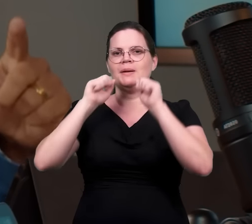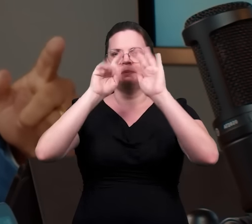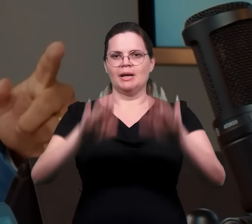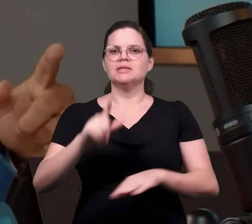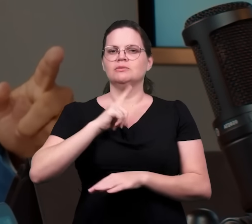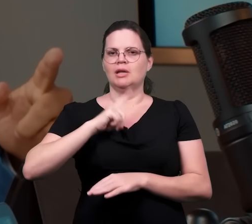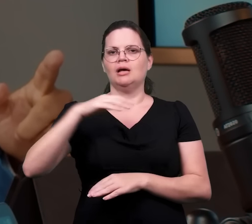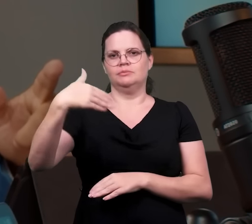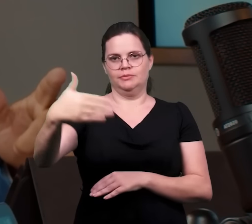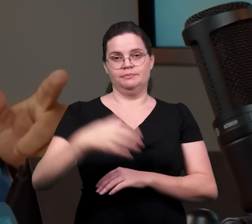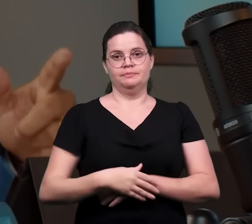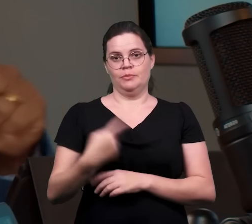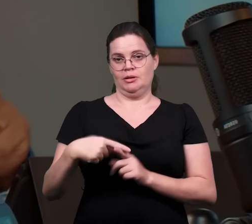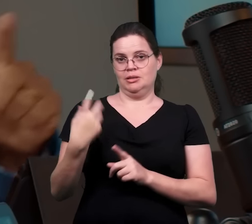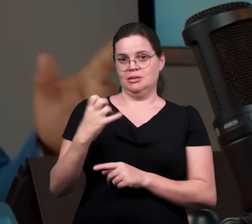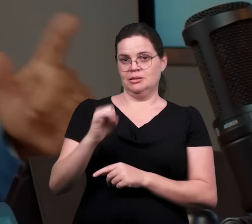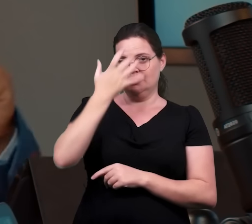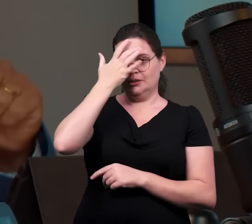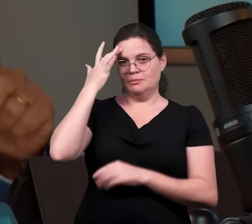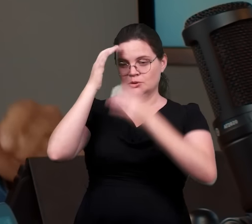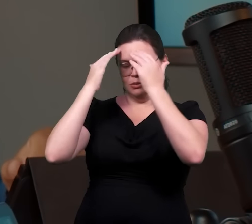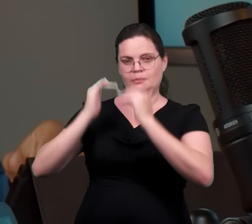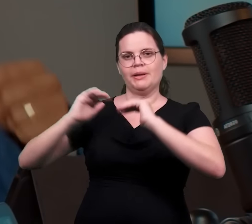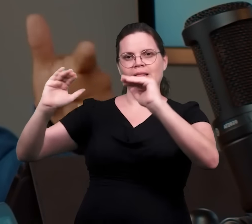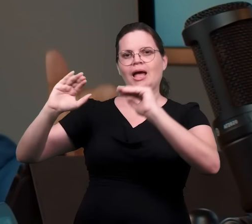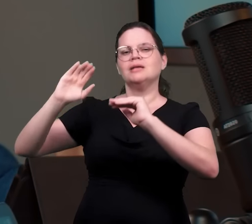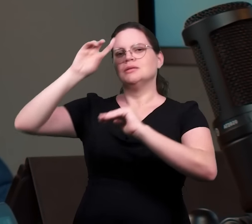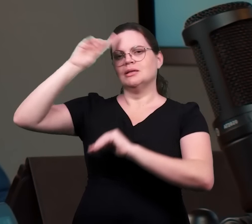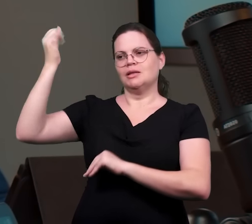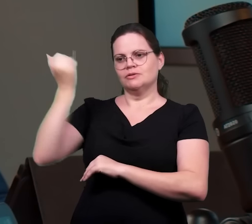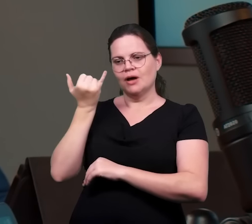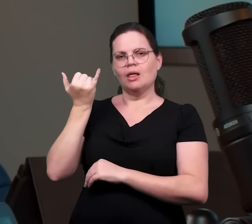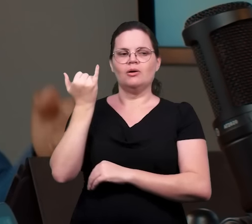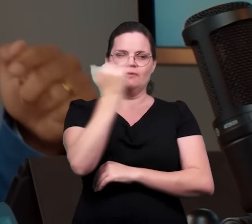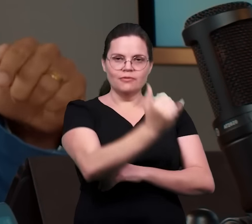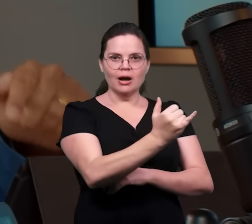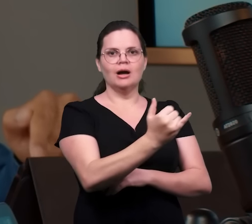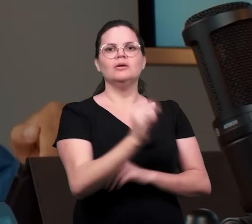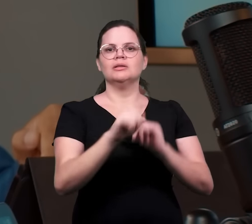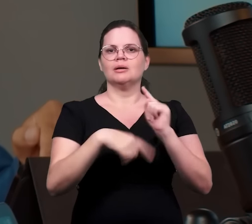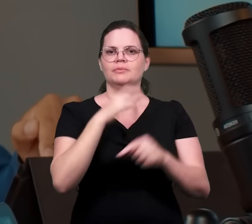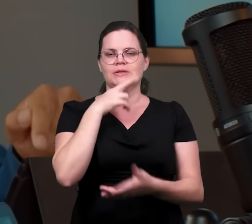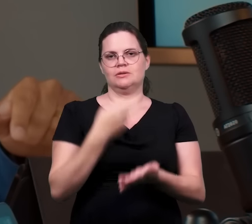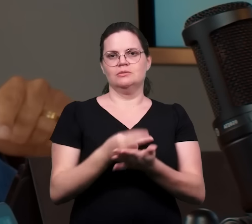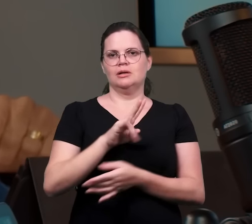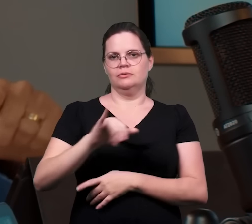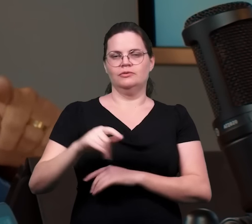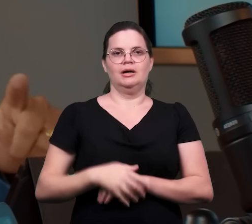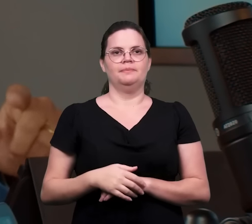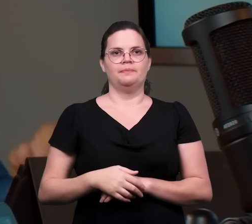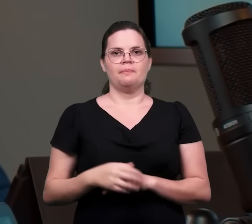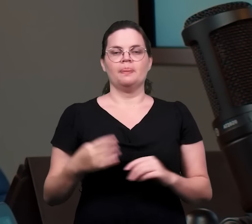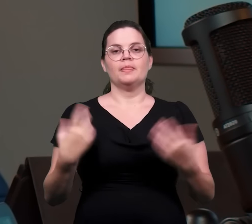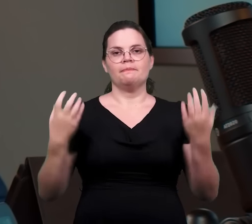homem obedece ao Senhor, ele anuncia aquilo que ele ouviu de Deus, os resultados vêm. E o povo creu que Moisés